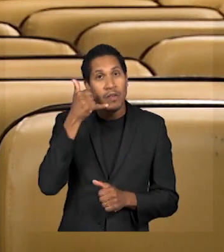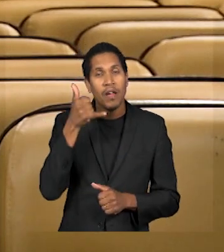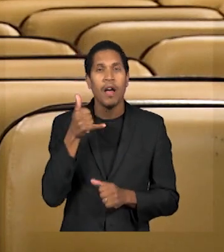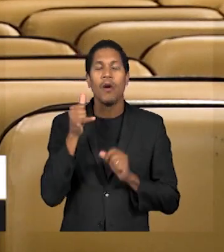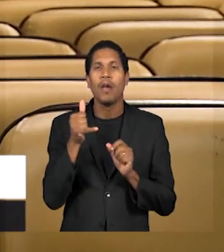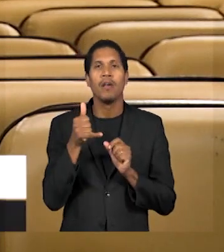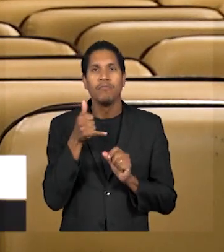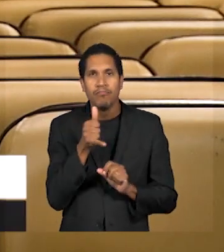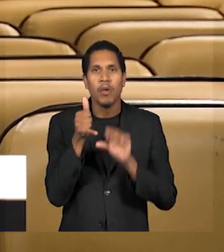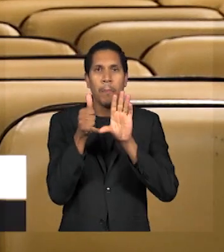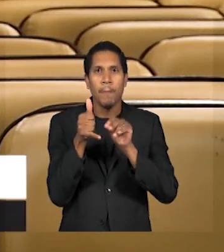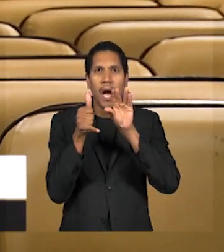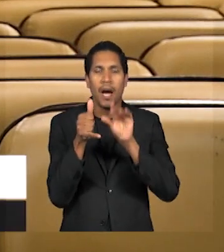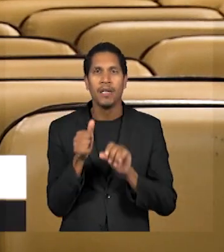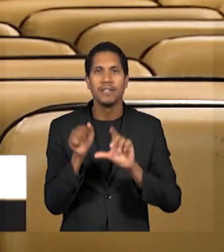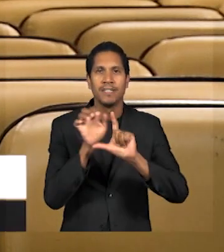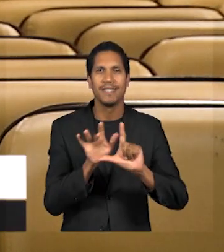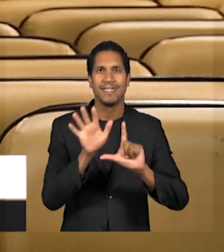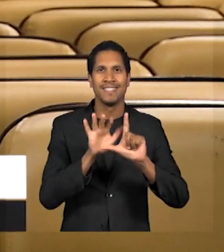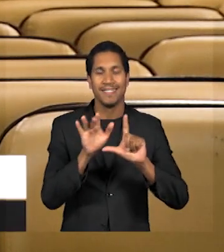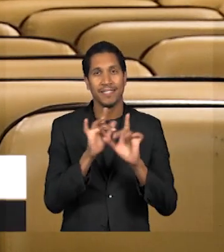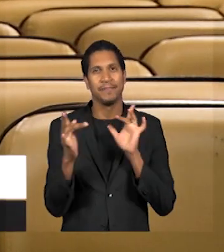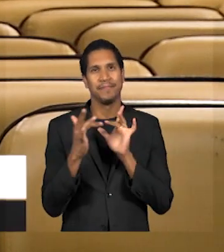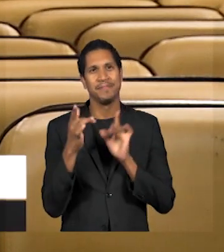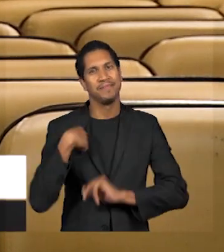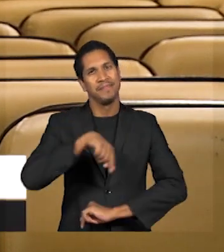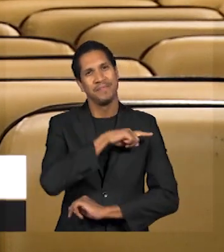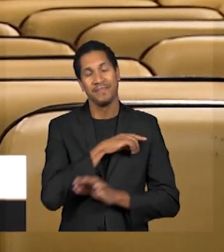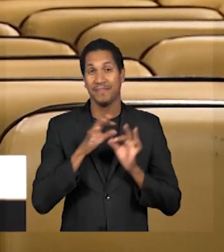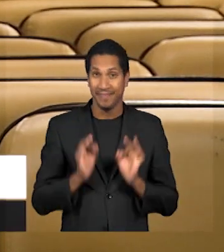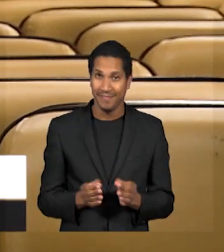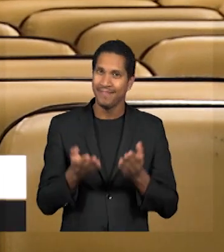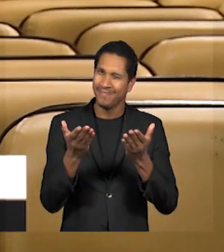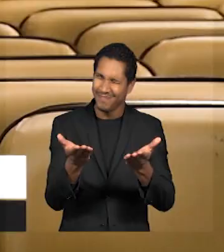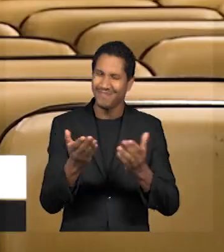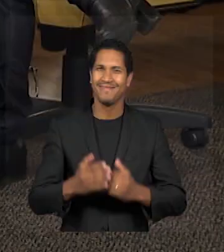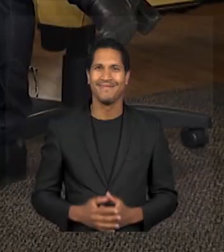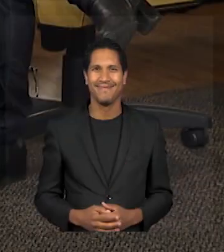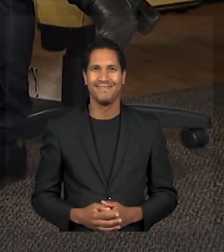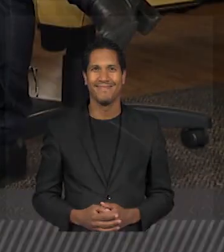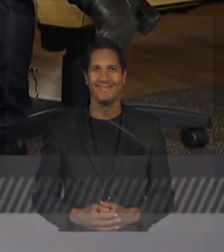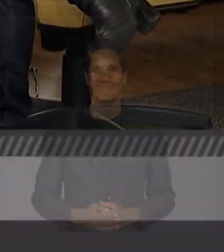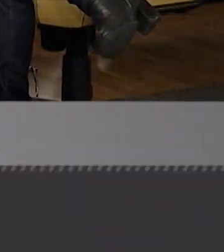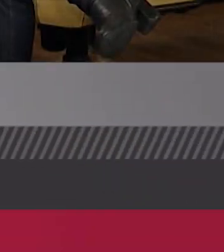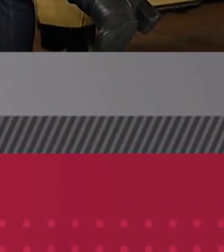seu celular para o QR Code e entrar em contato conosco. Nós estamos te esperando.